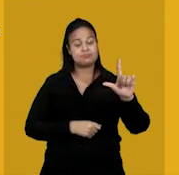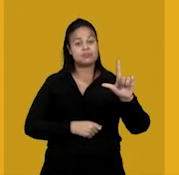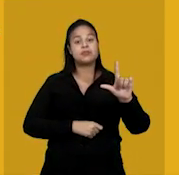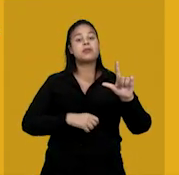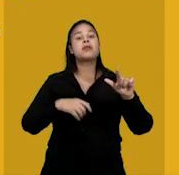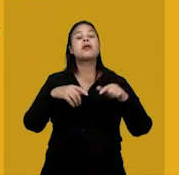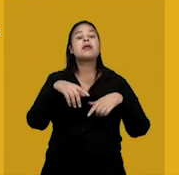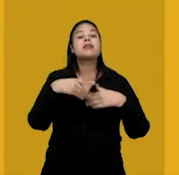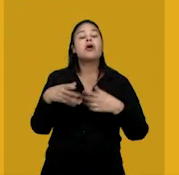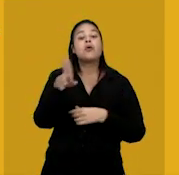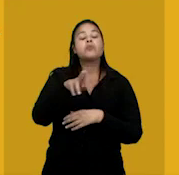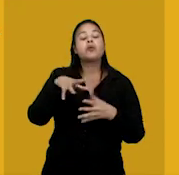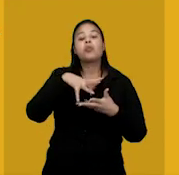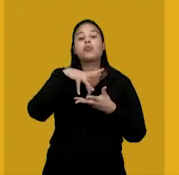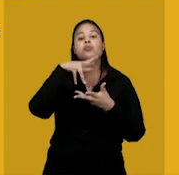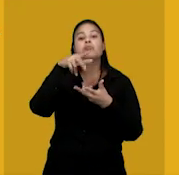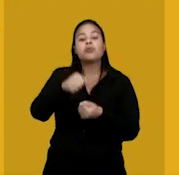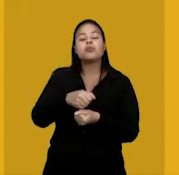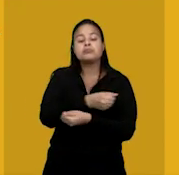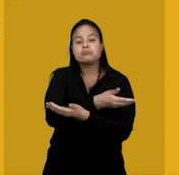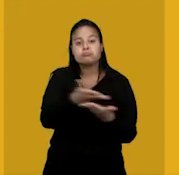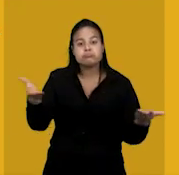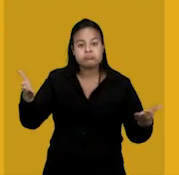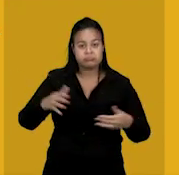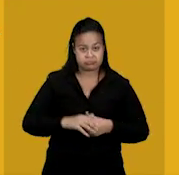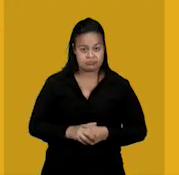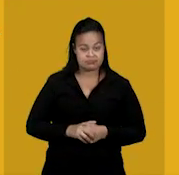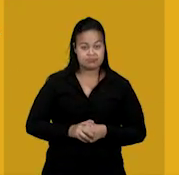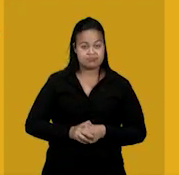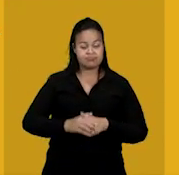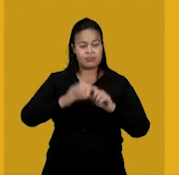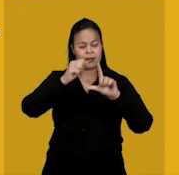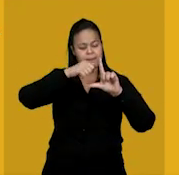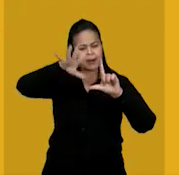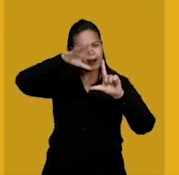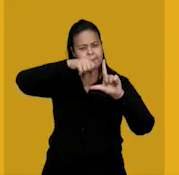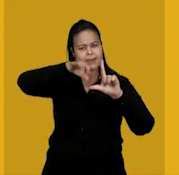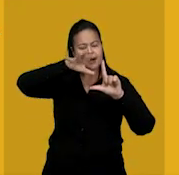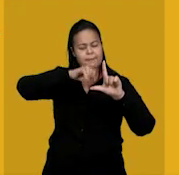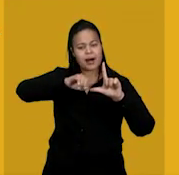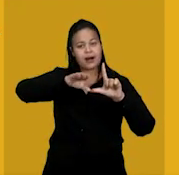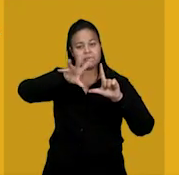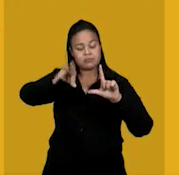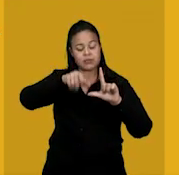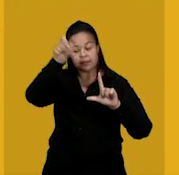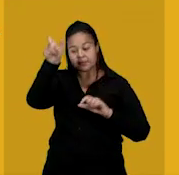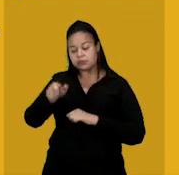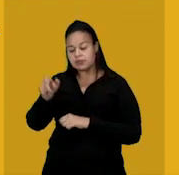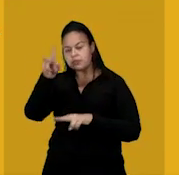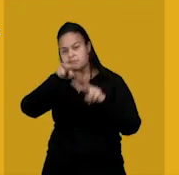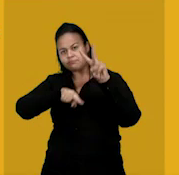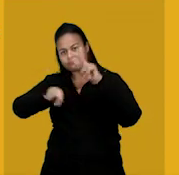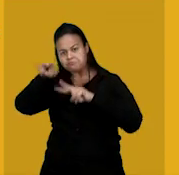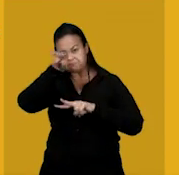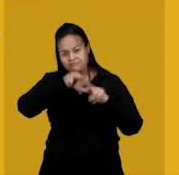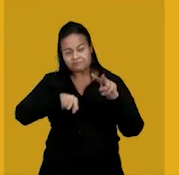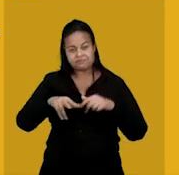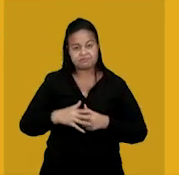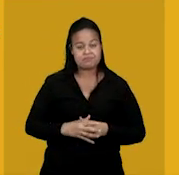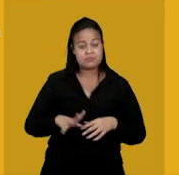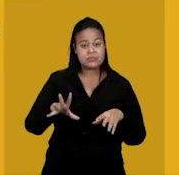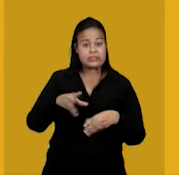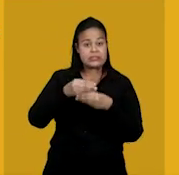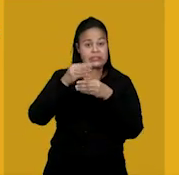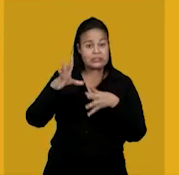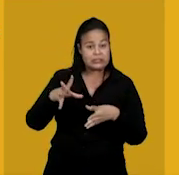Então tem aquele que divulga a obra, aquele que lê a obra. Uma descrição breve, resumida de um